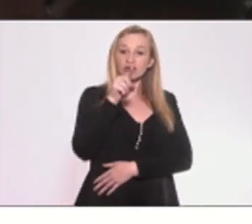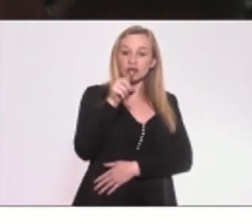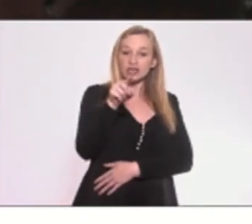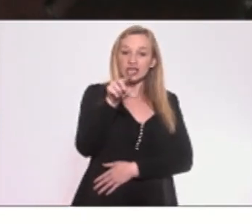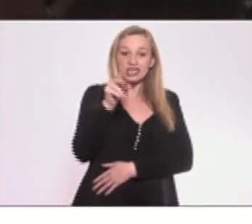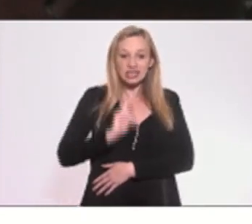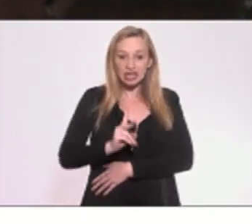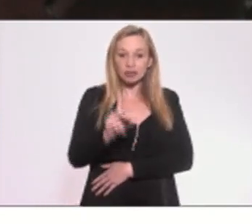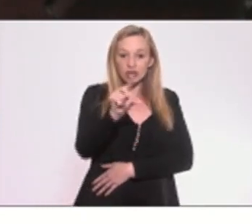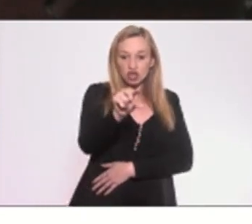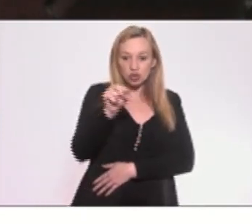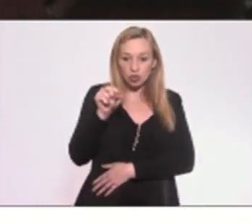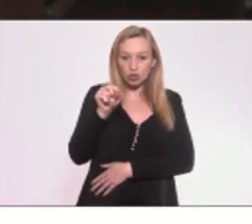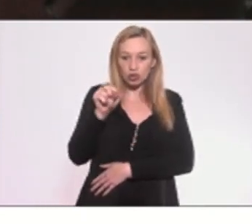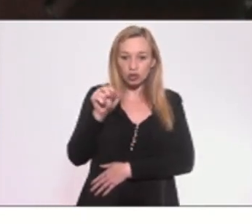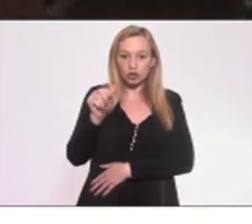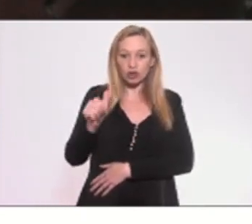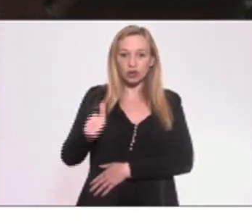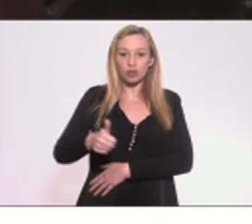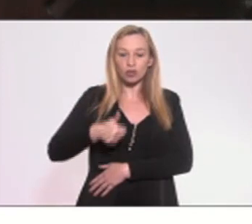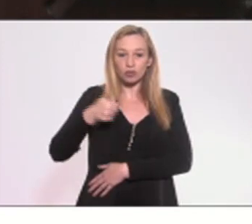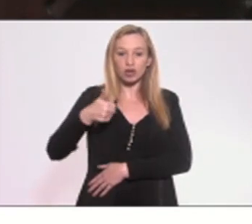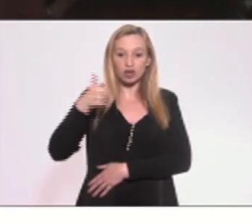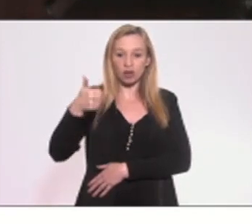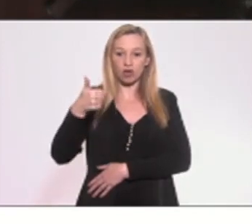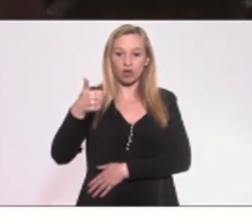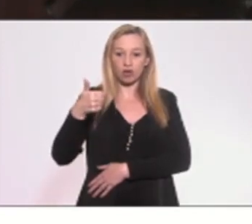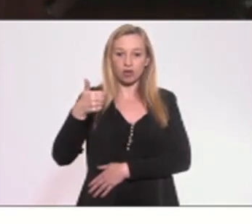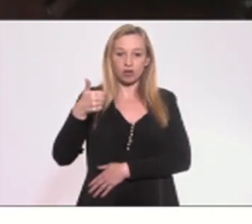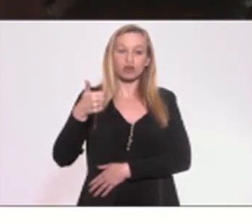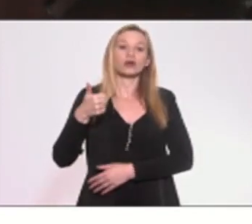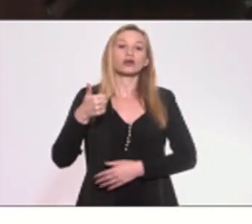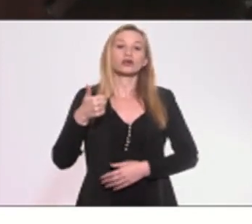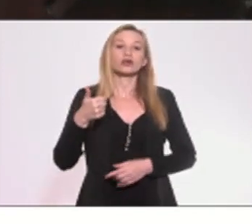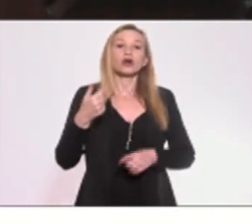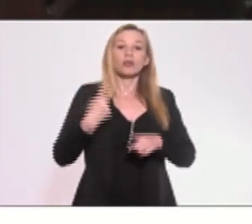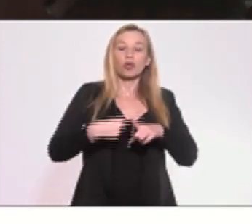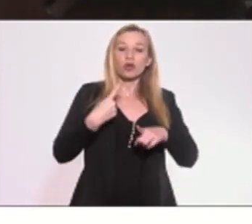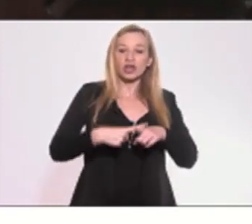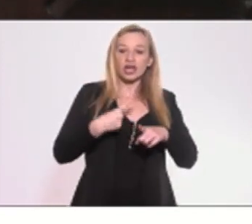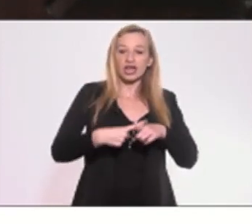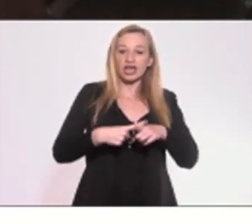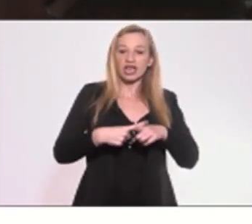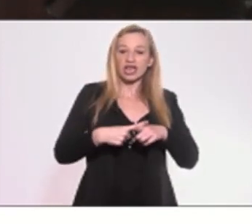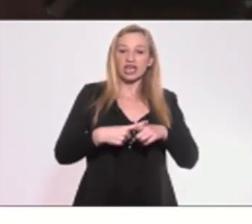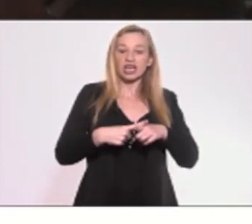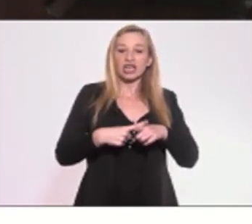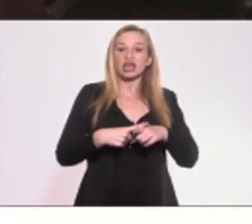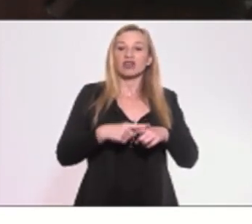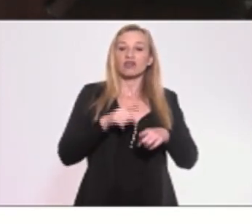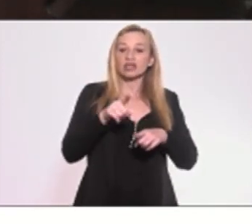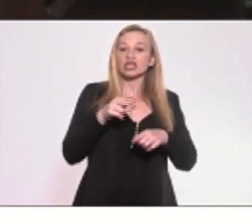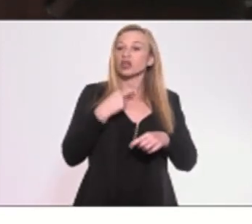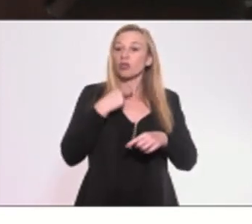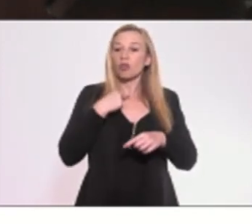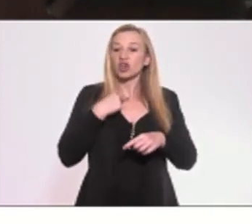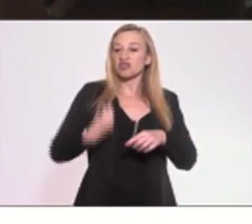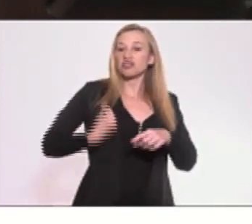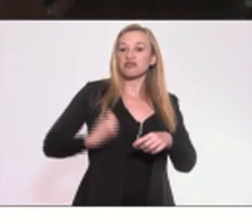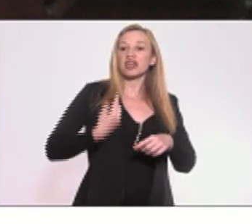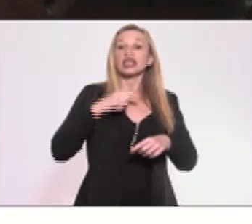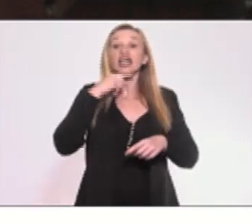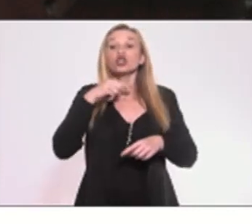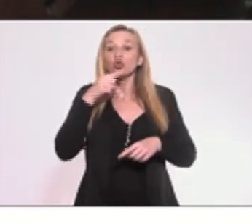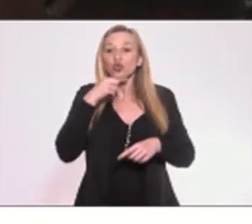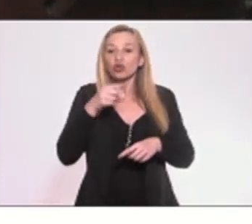um lado e pula, tomando porrada ou não, porque em cima do muro não é lugar de ninguém viver. Então,